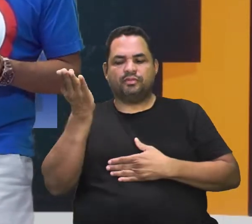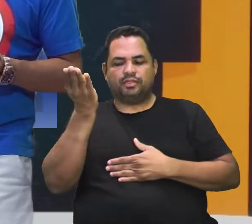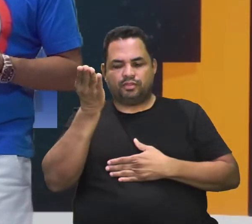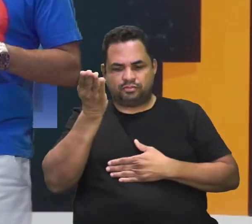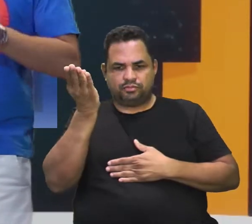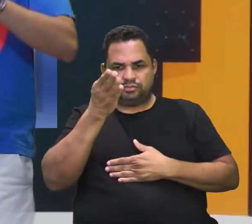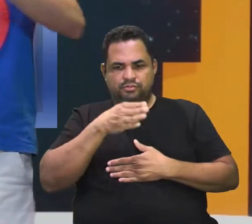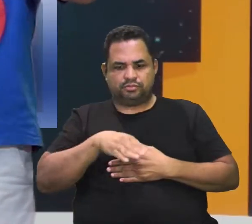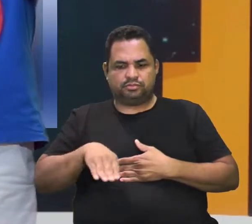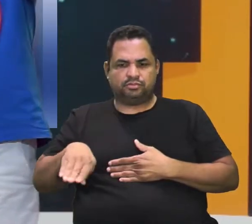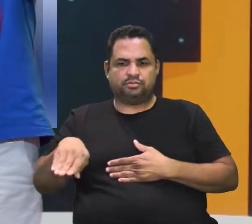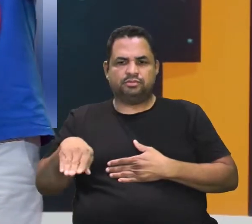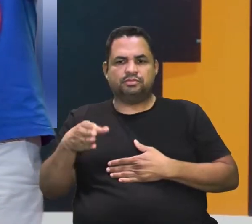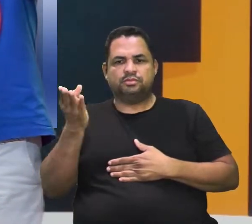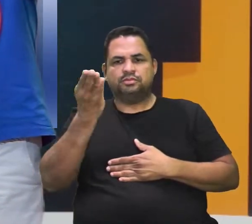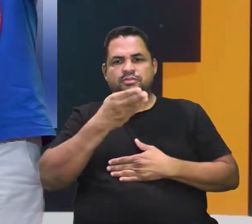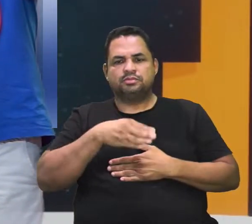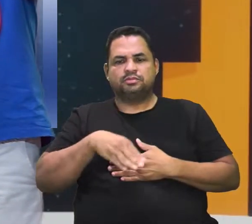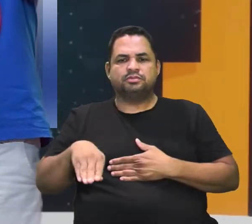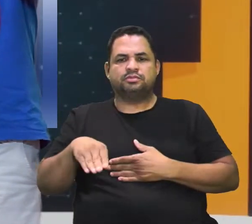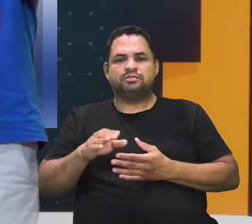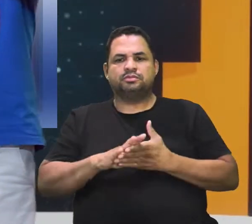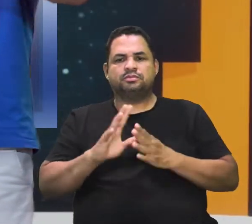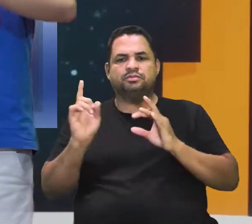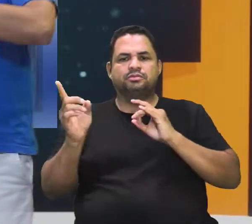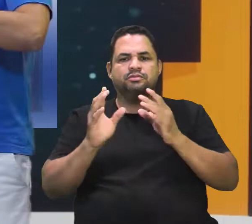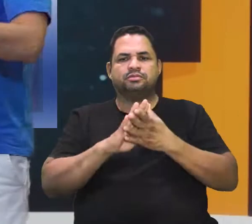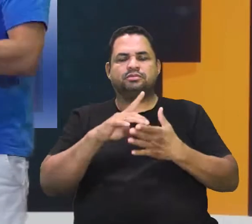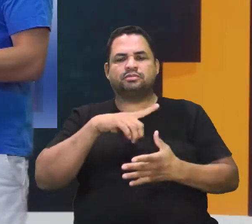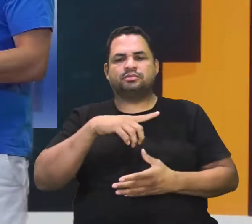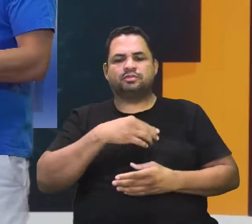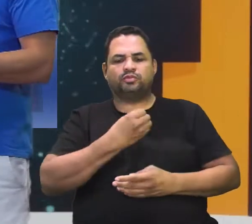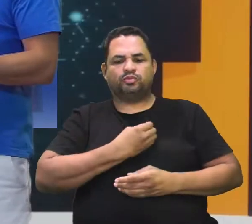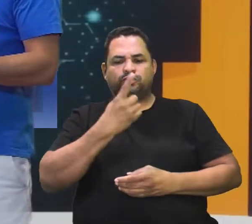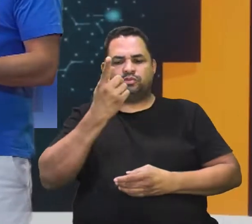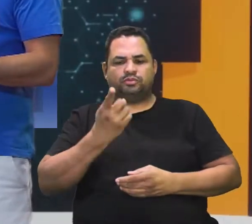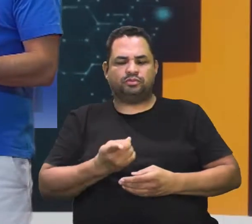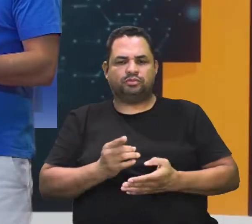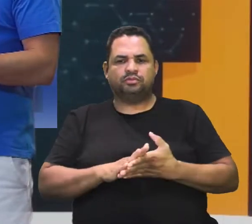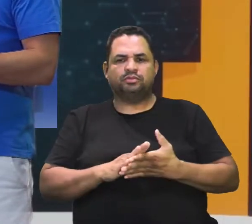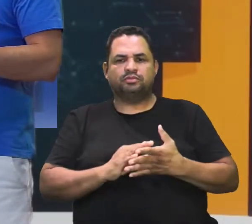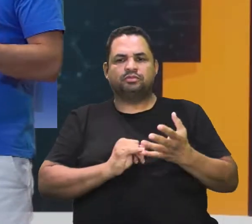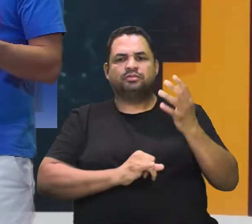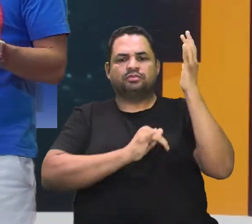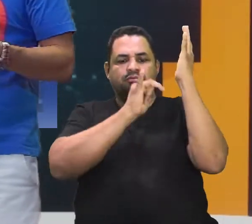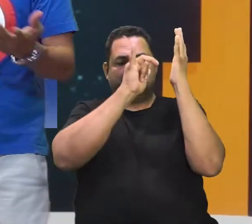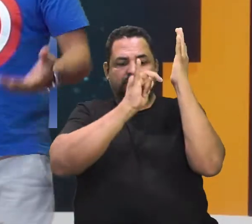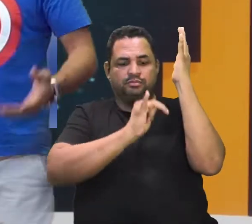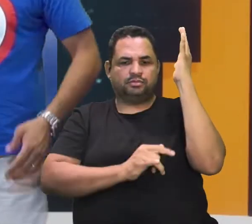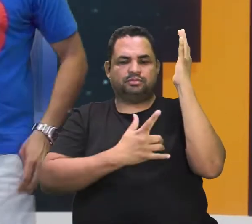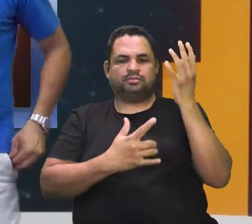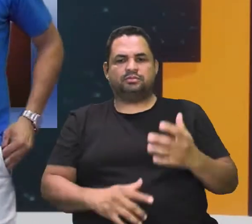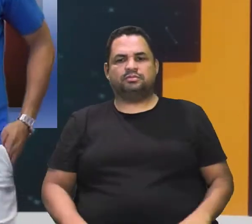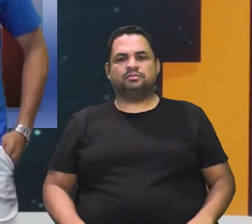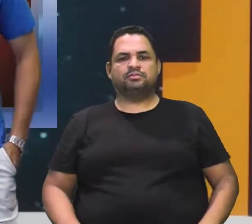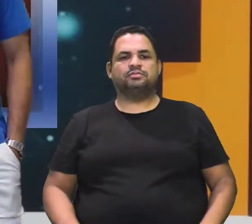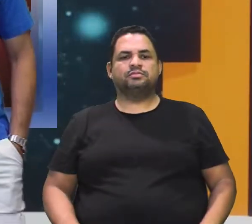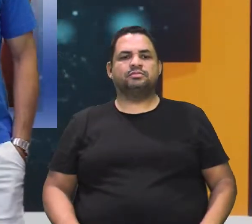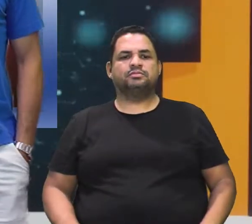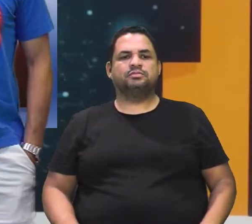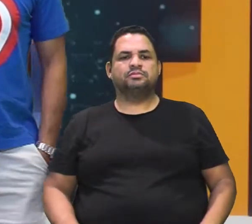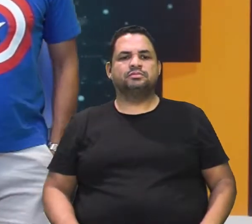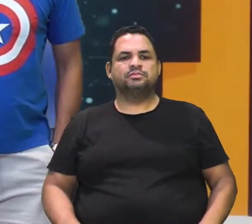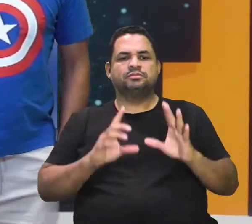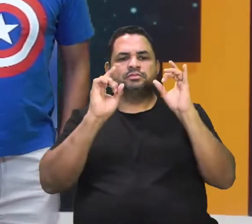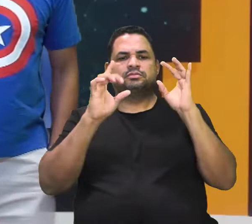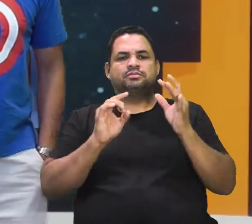eixo x. Com isso, ele vai ter, para cada valor de x, 2 valores diferentes para y. E isso na função não existe. Pois é, né? Então